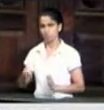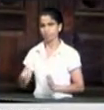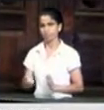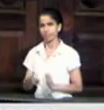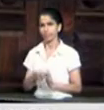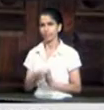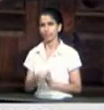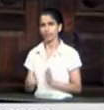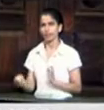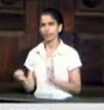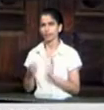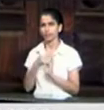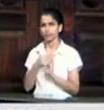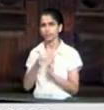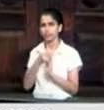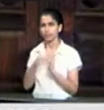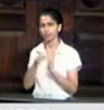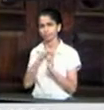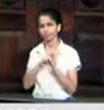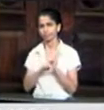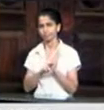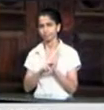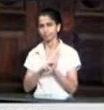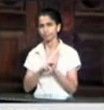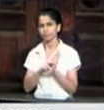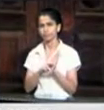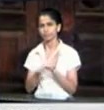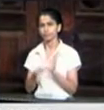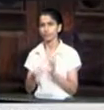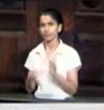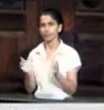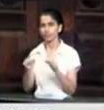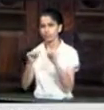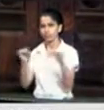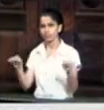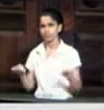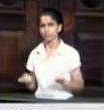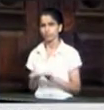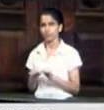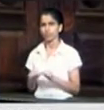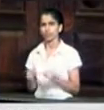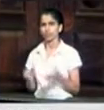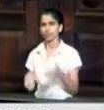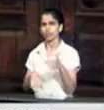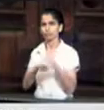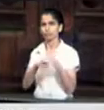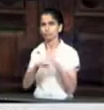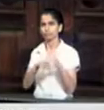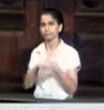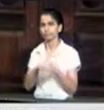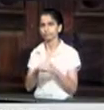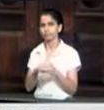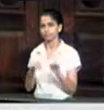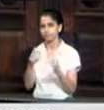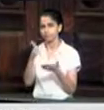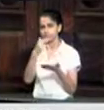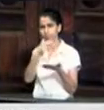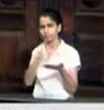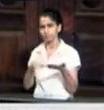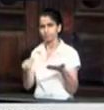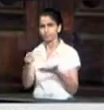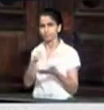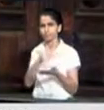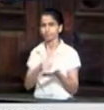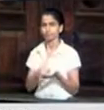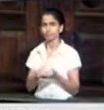dizer, escreva uma redação sobre o campo de futebol, está aqui. Ele escreveu, desenhou o